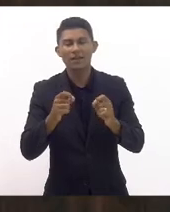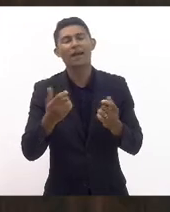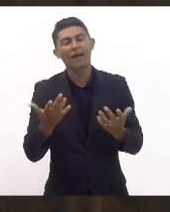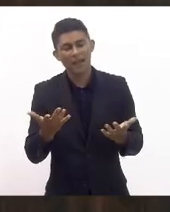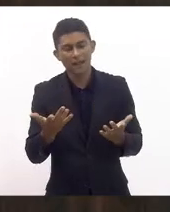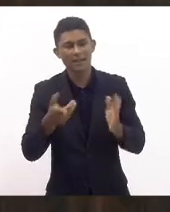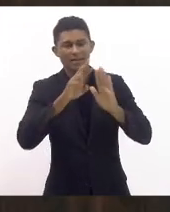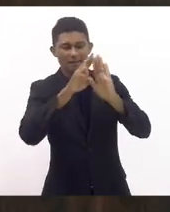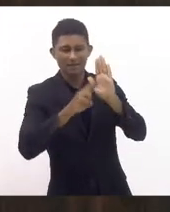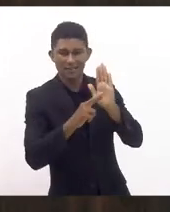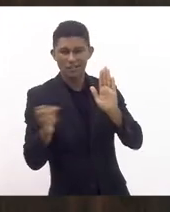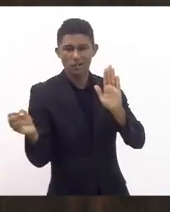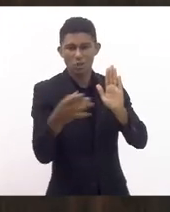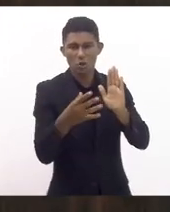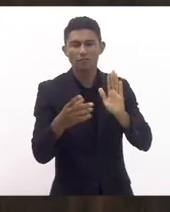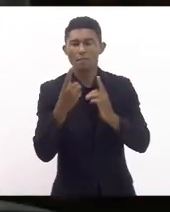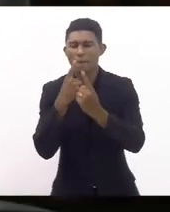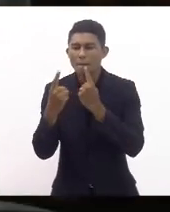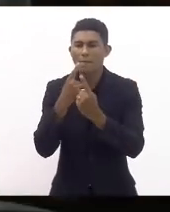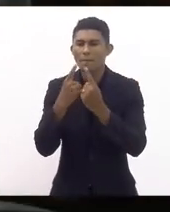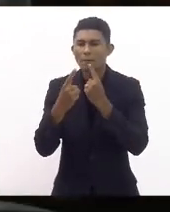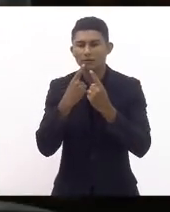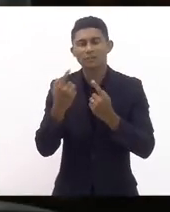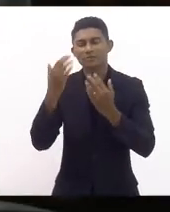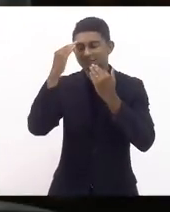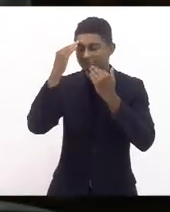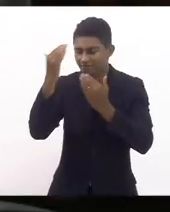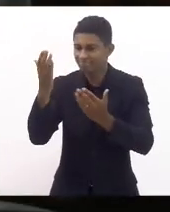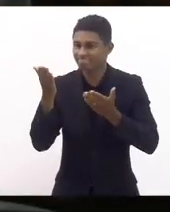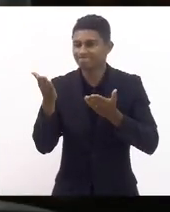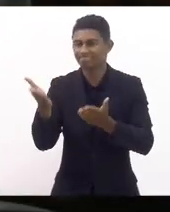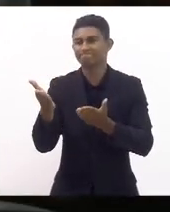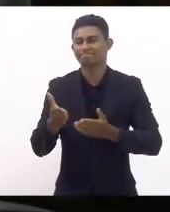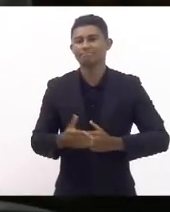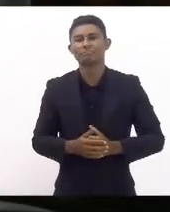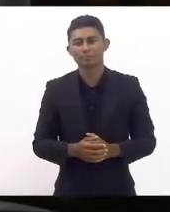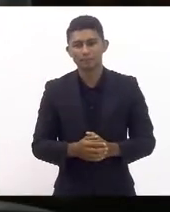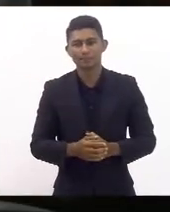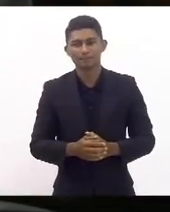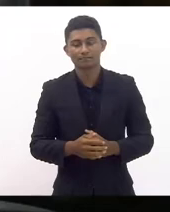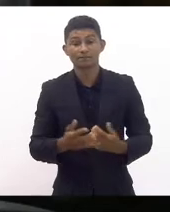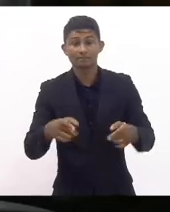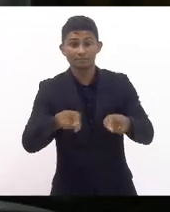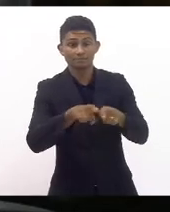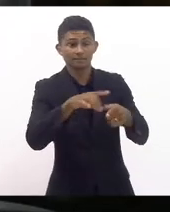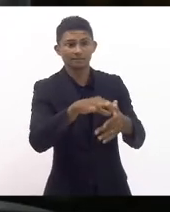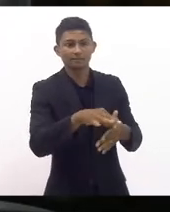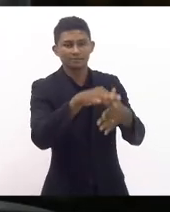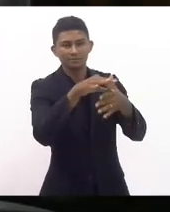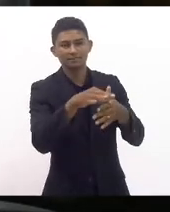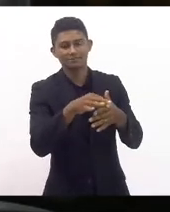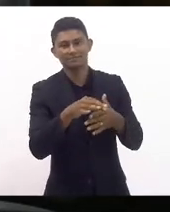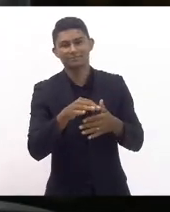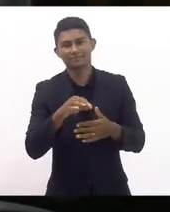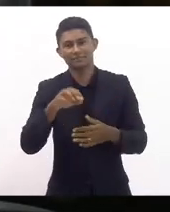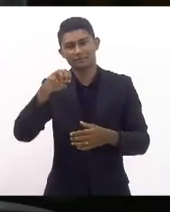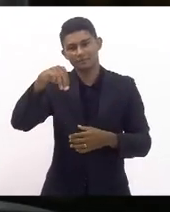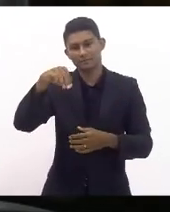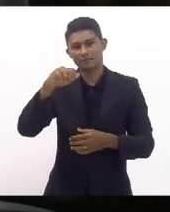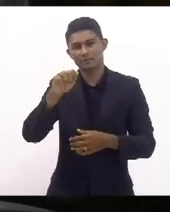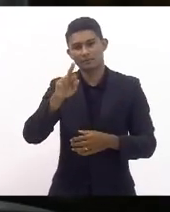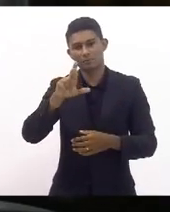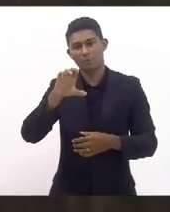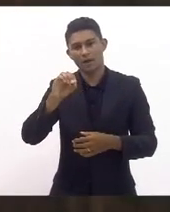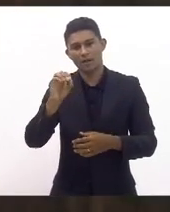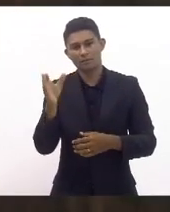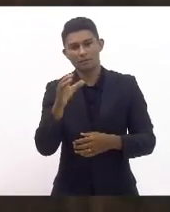queria fazer um agradecimento especial. O reitor Mário Sérgio, né, que agora assumiu há